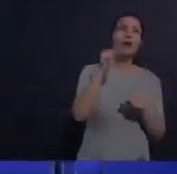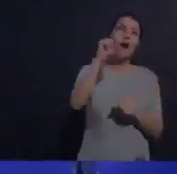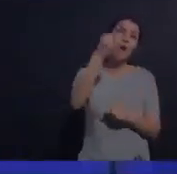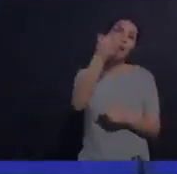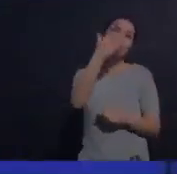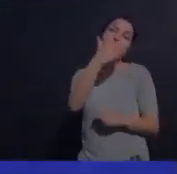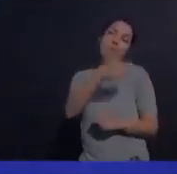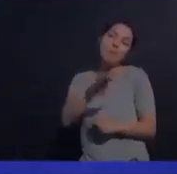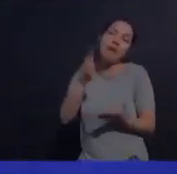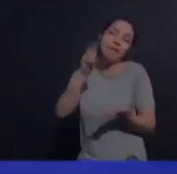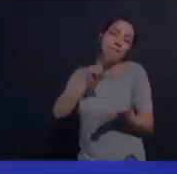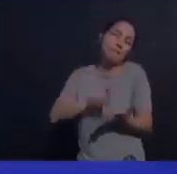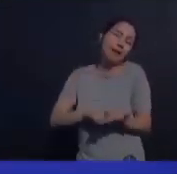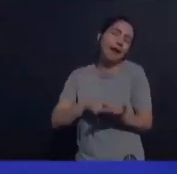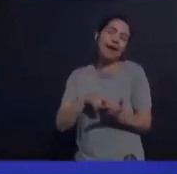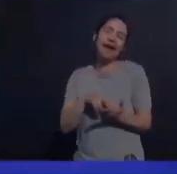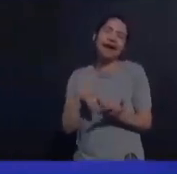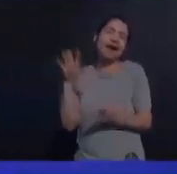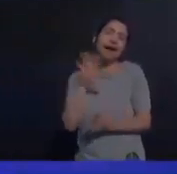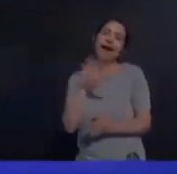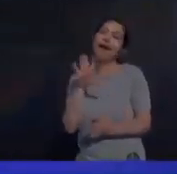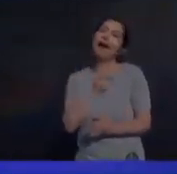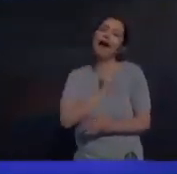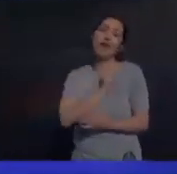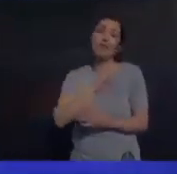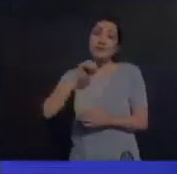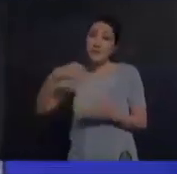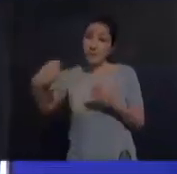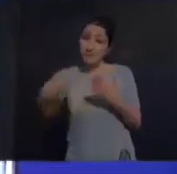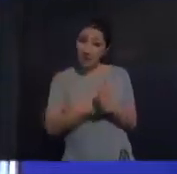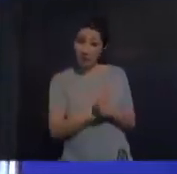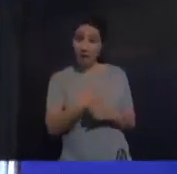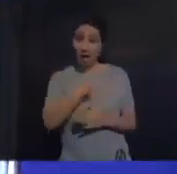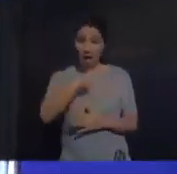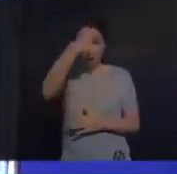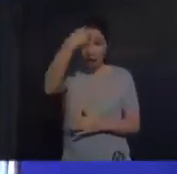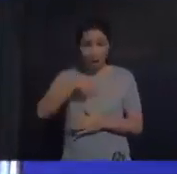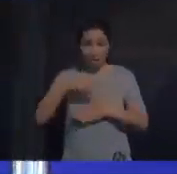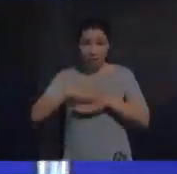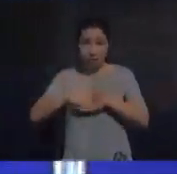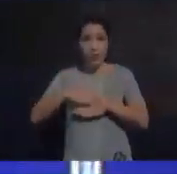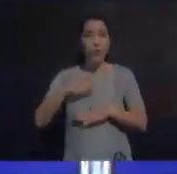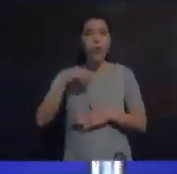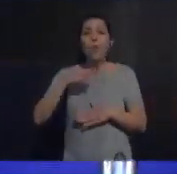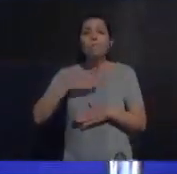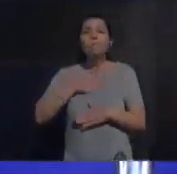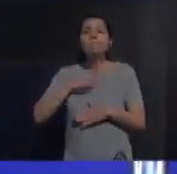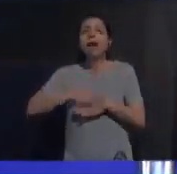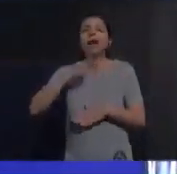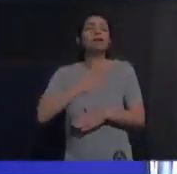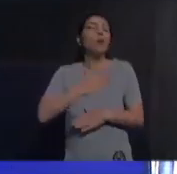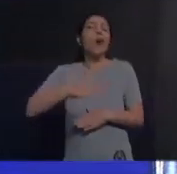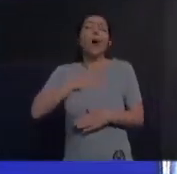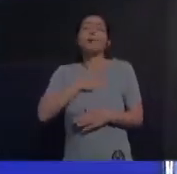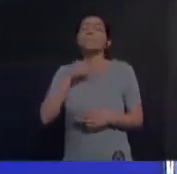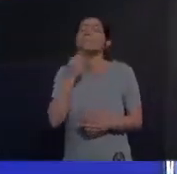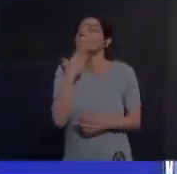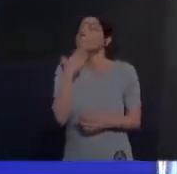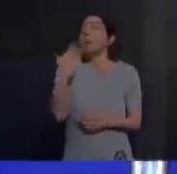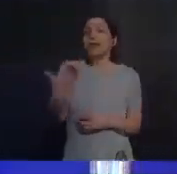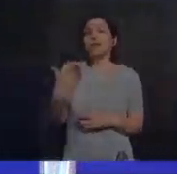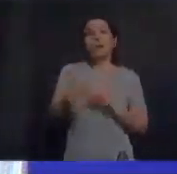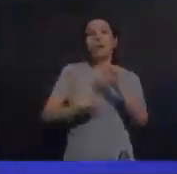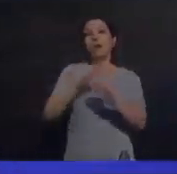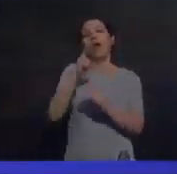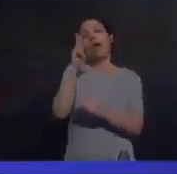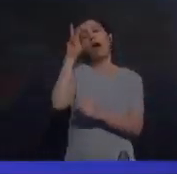se vocês me perguntarem a coisa que eu mais gosto de fazer eu patrícia não é comer e dormir gente